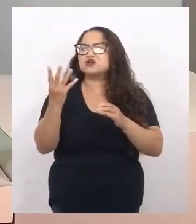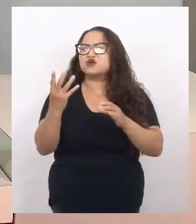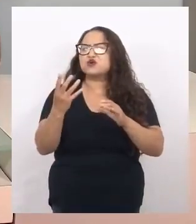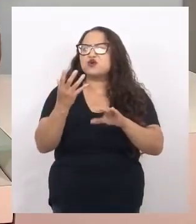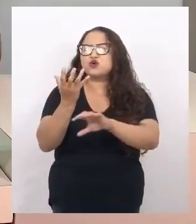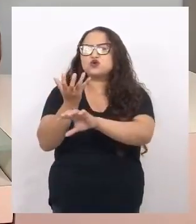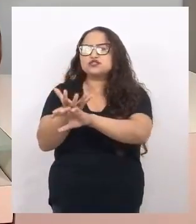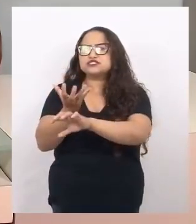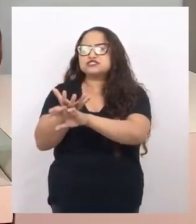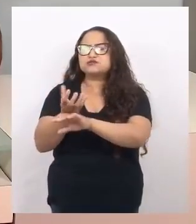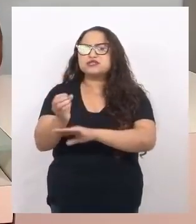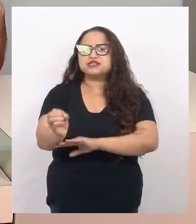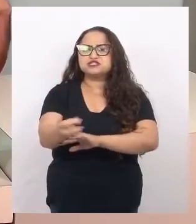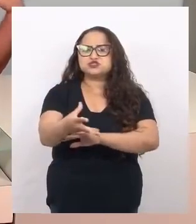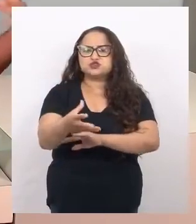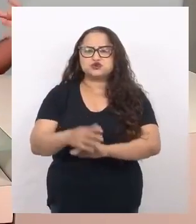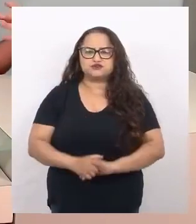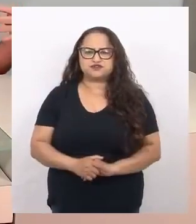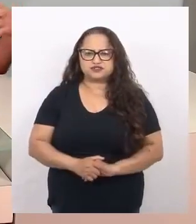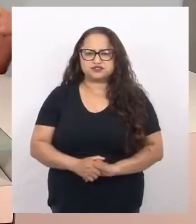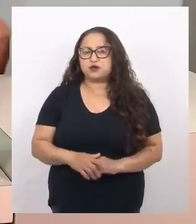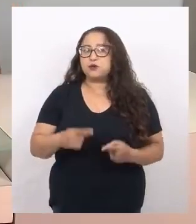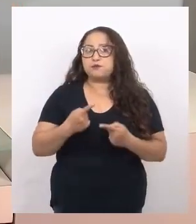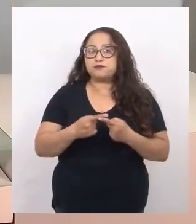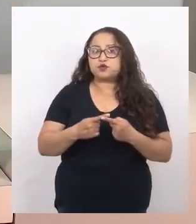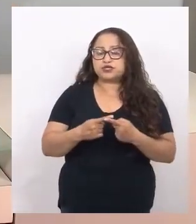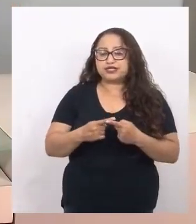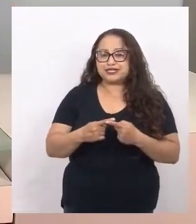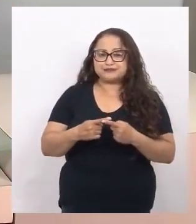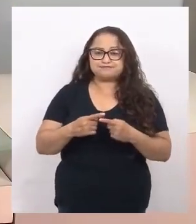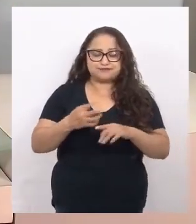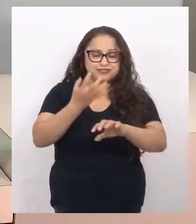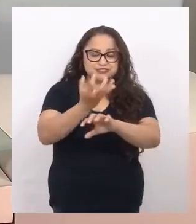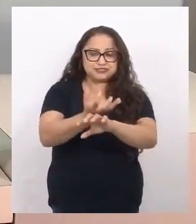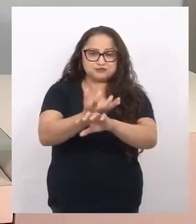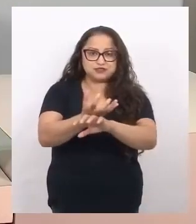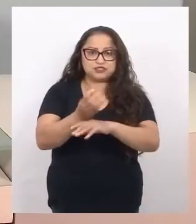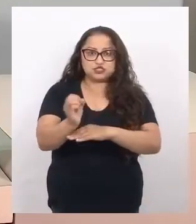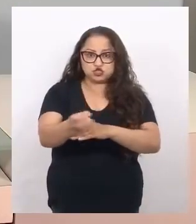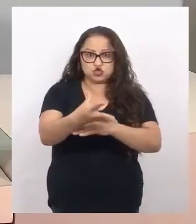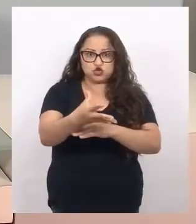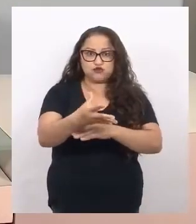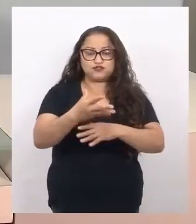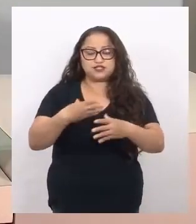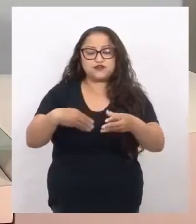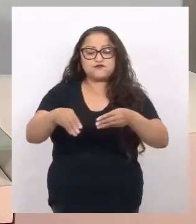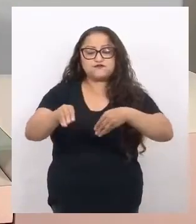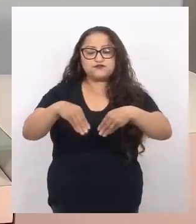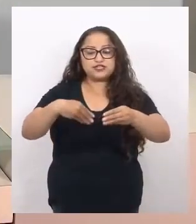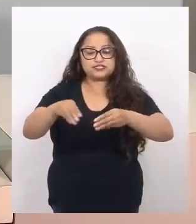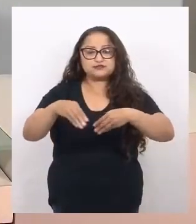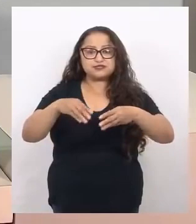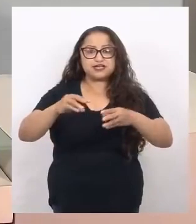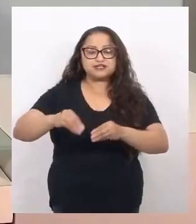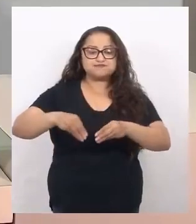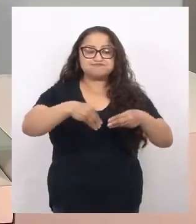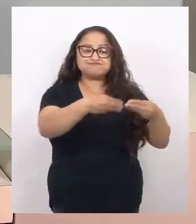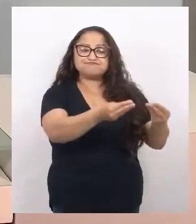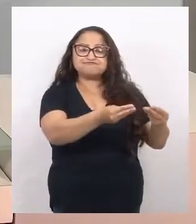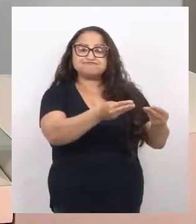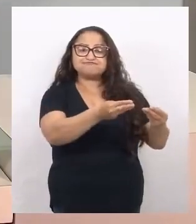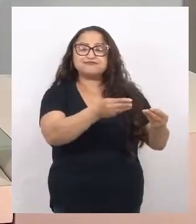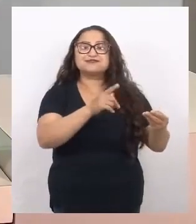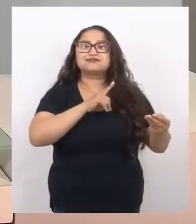vão ver que esses componentes novos trazem mais flexibilidade para atribuição, tá? Porque tem